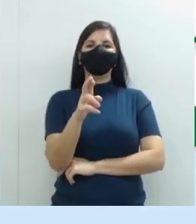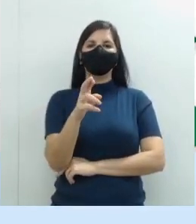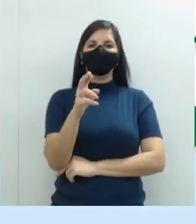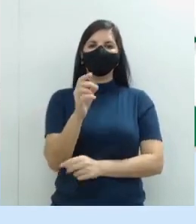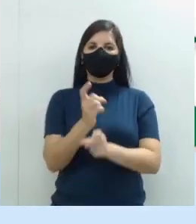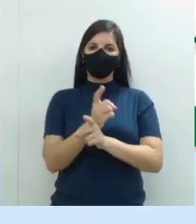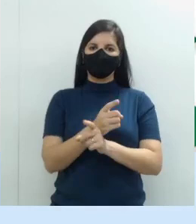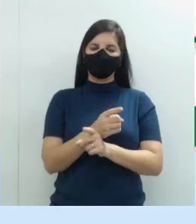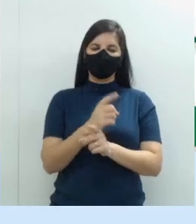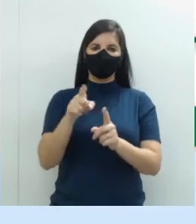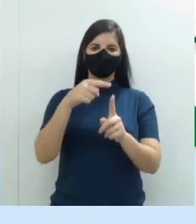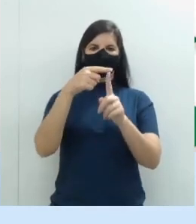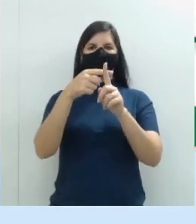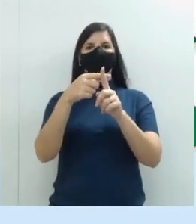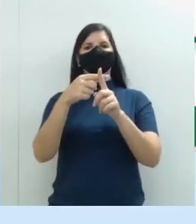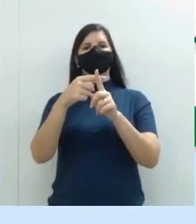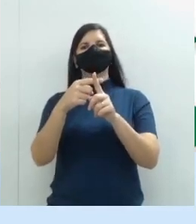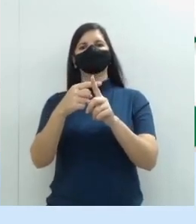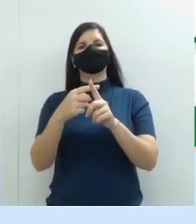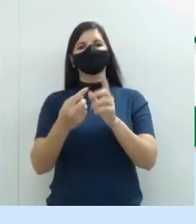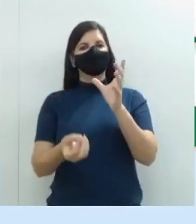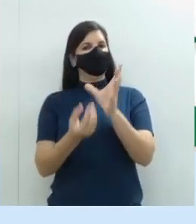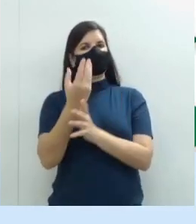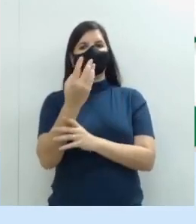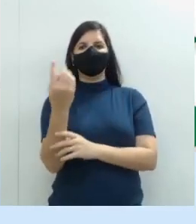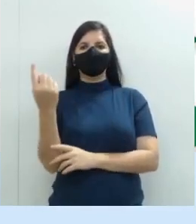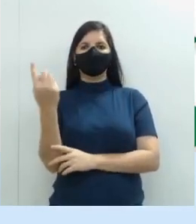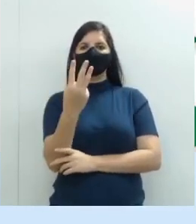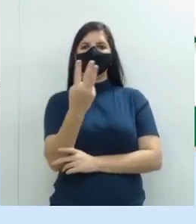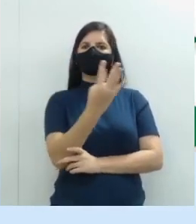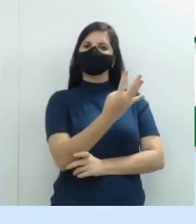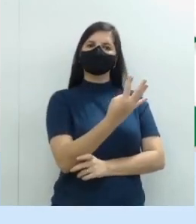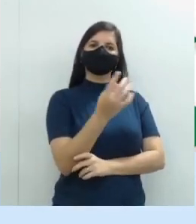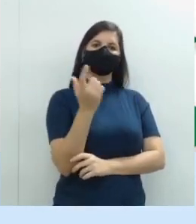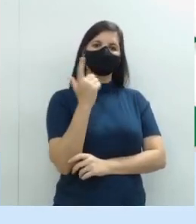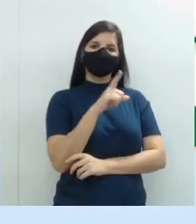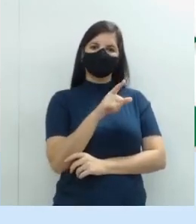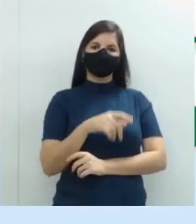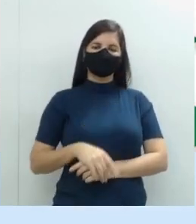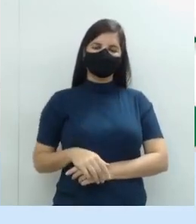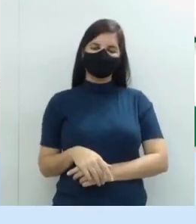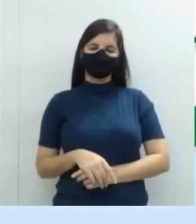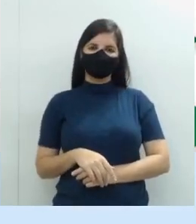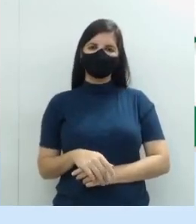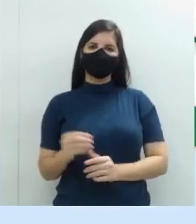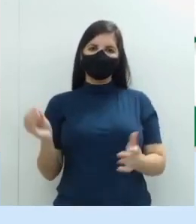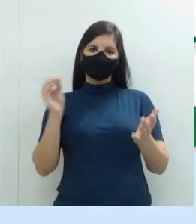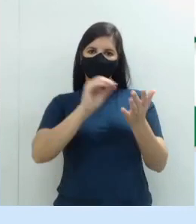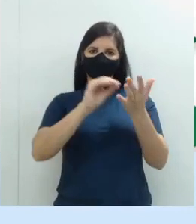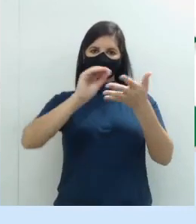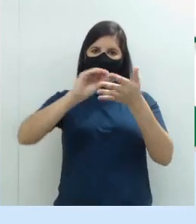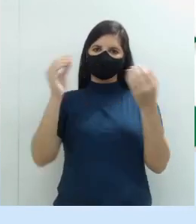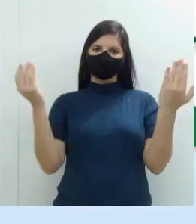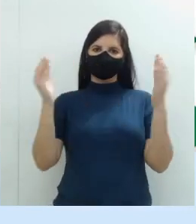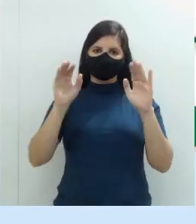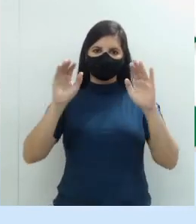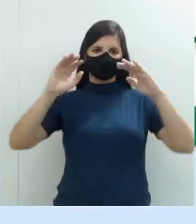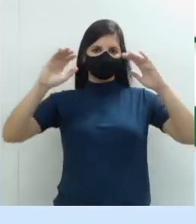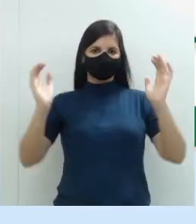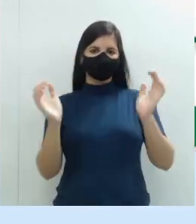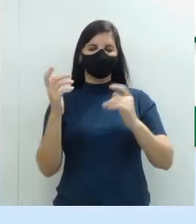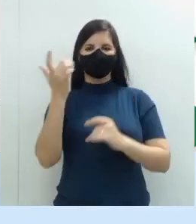os números pares positivos, você vai construir os 4 primeiros. Então, você vai lá e monta a tua sequência. Viu como é